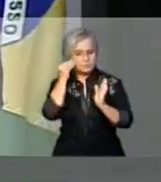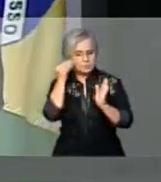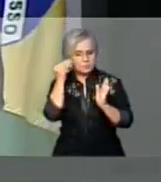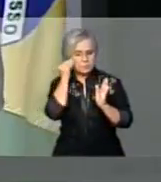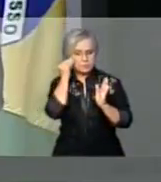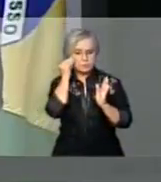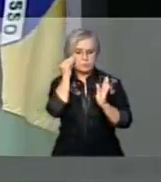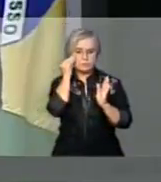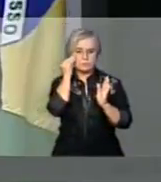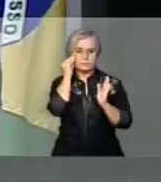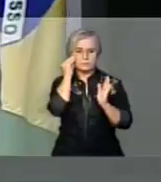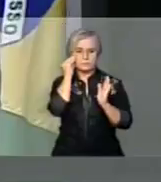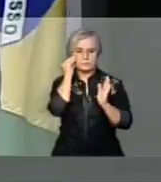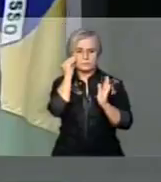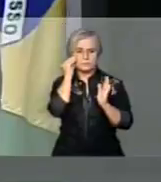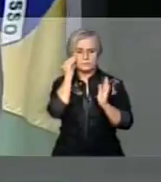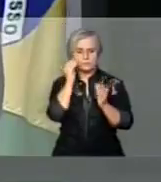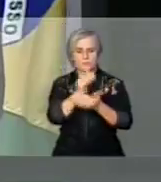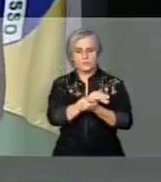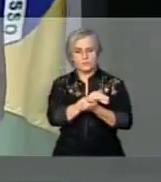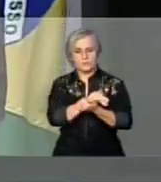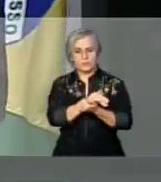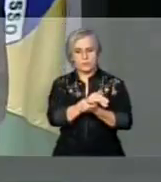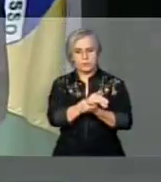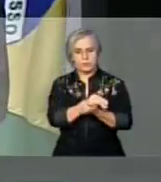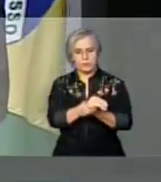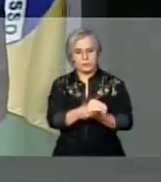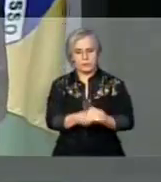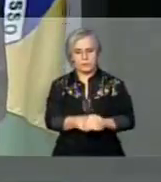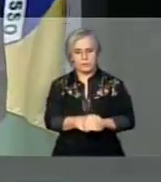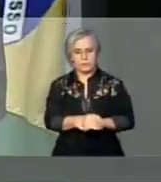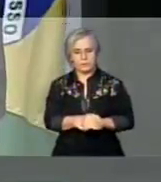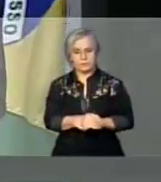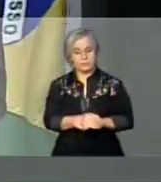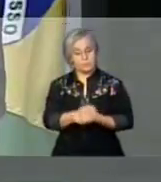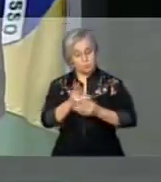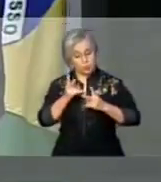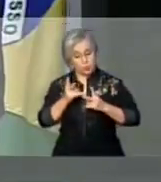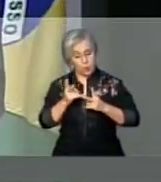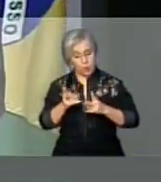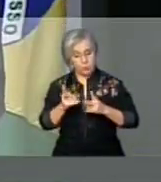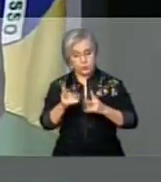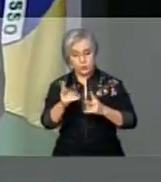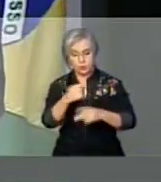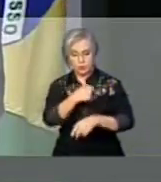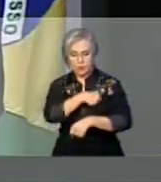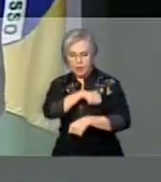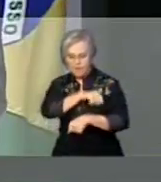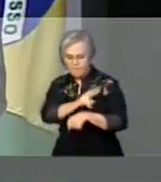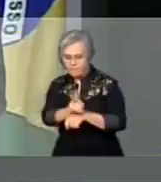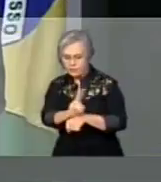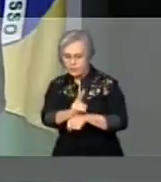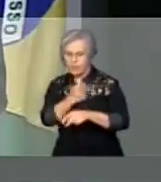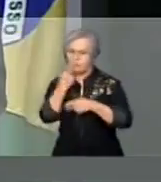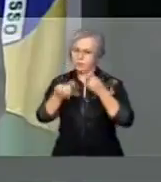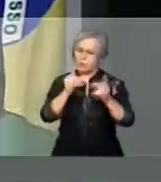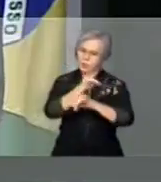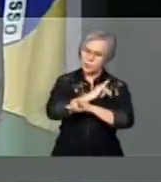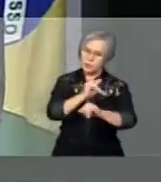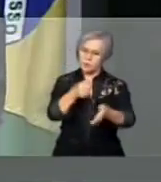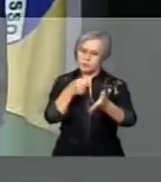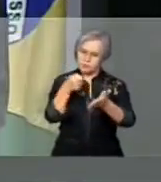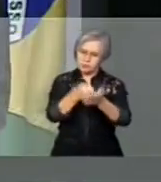da Câmara dos Deputados, no sentido de tentar dar continuidade, fiscalizar, pronunciar,